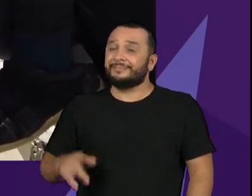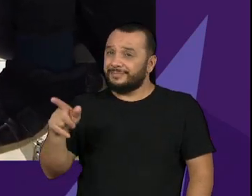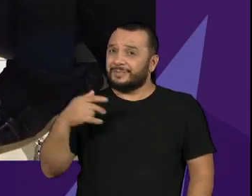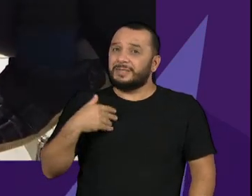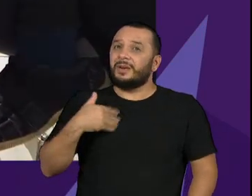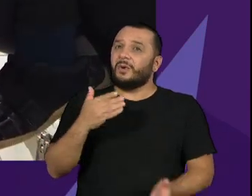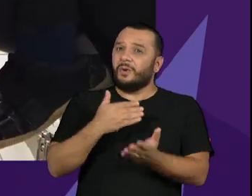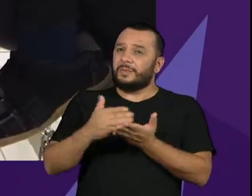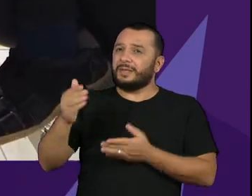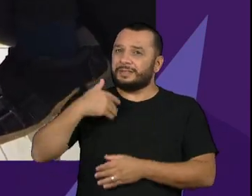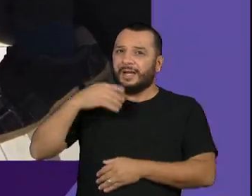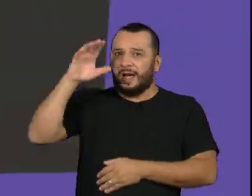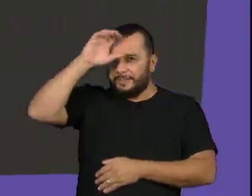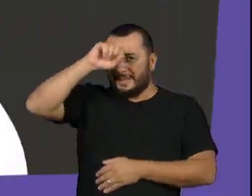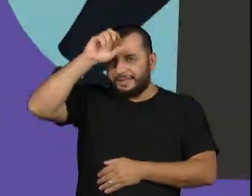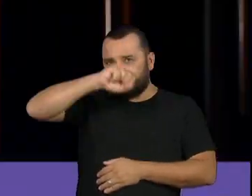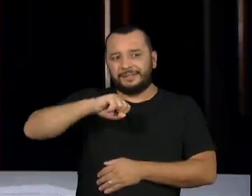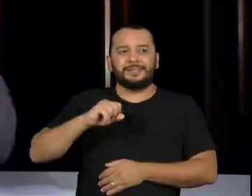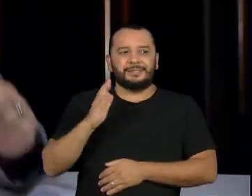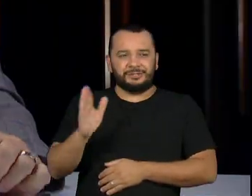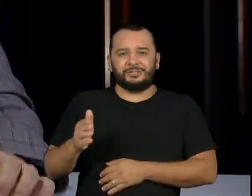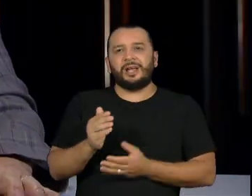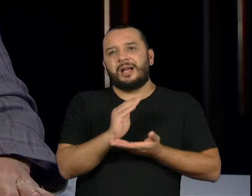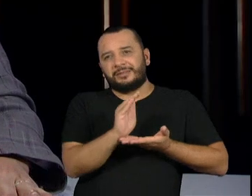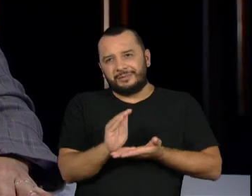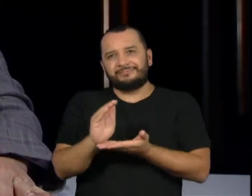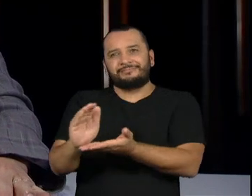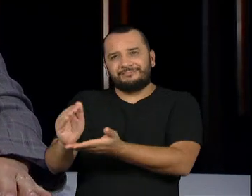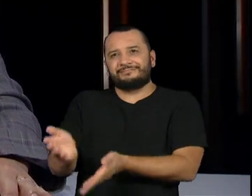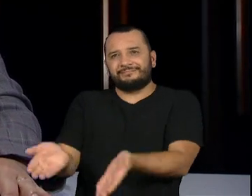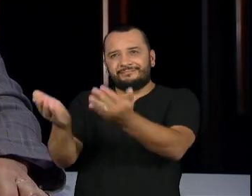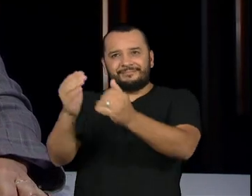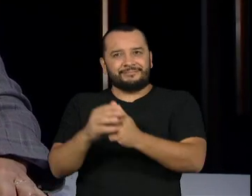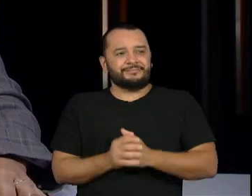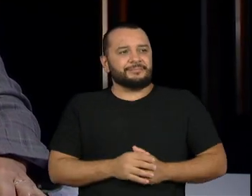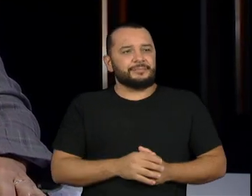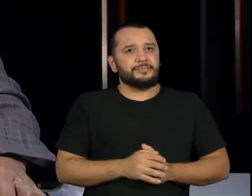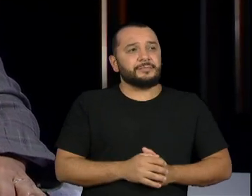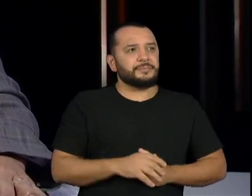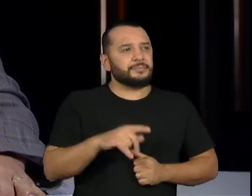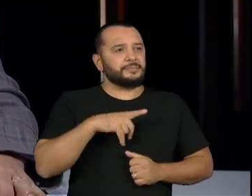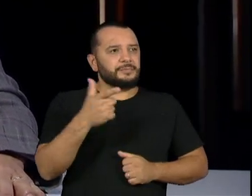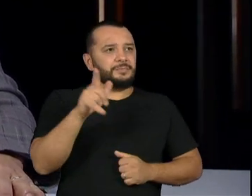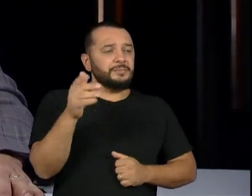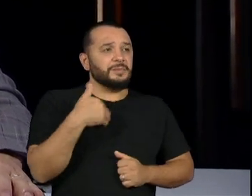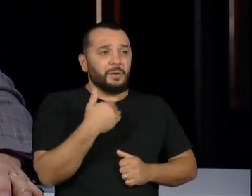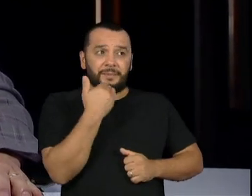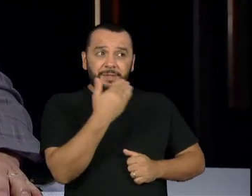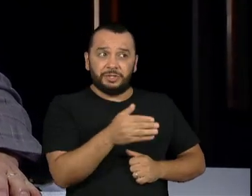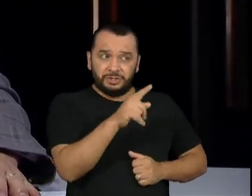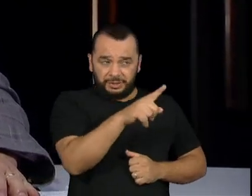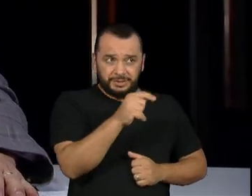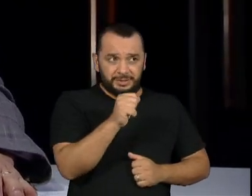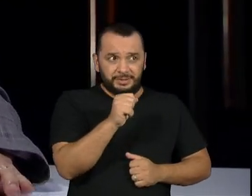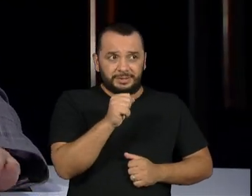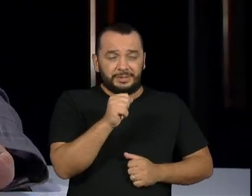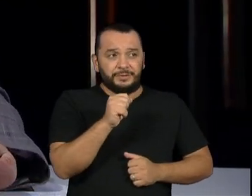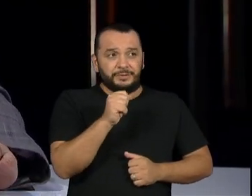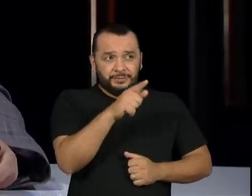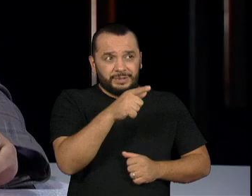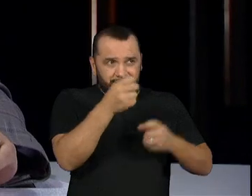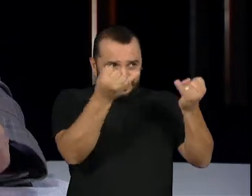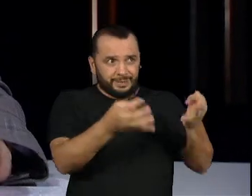Tem que aprender navegando, né? Tem uma outra aqui que eu tenho que te pedir para você comentar, que é